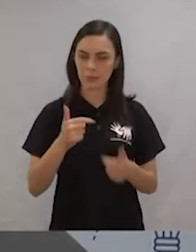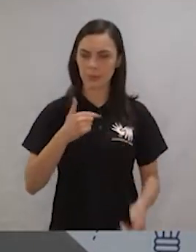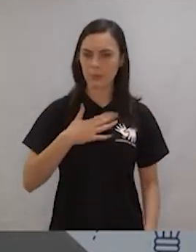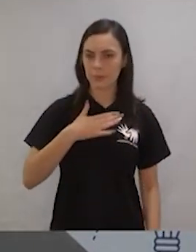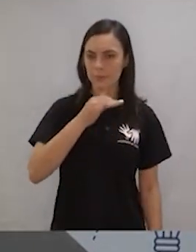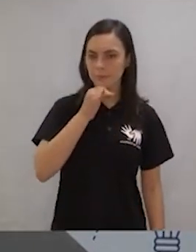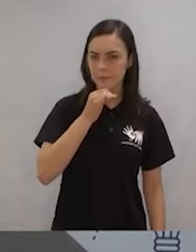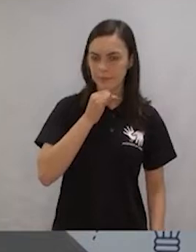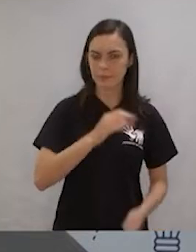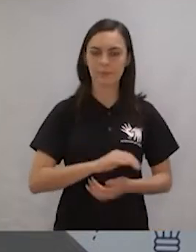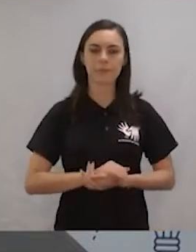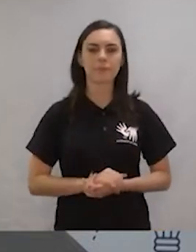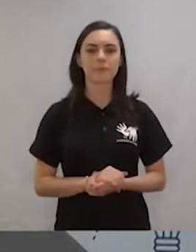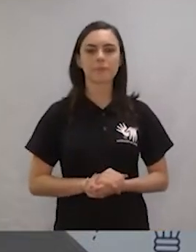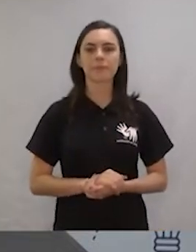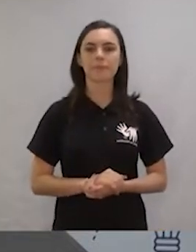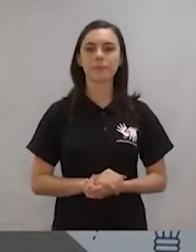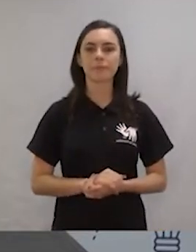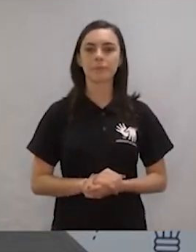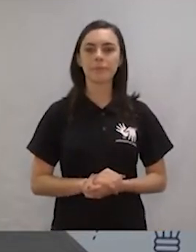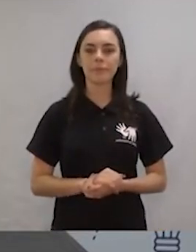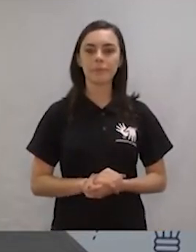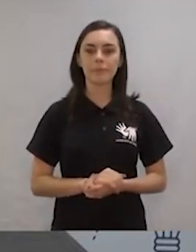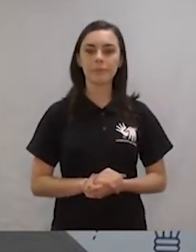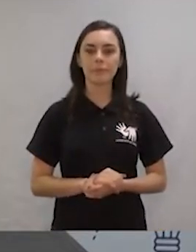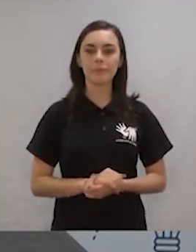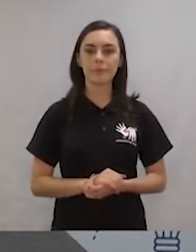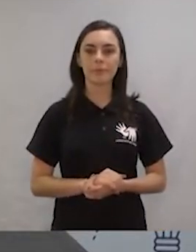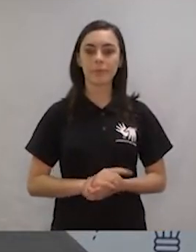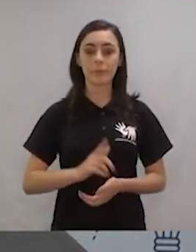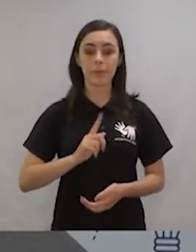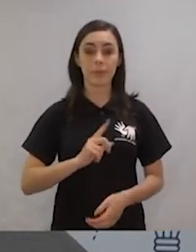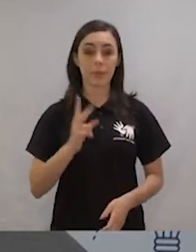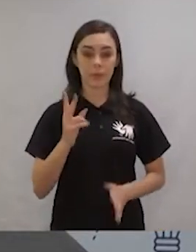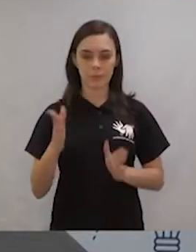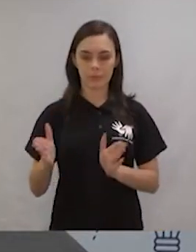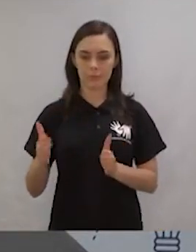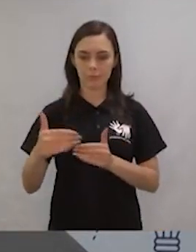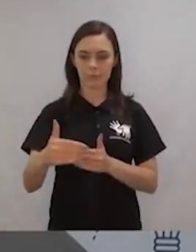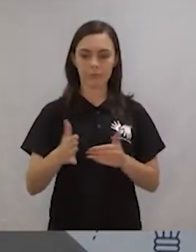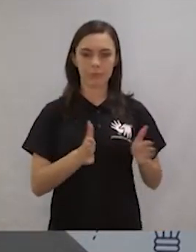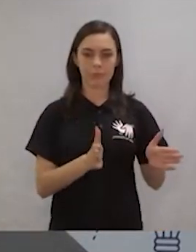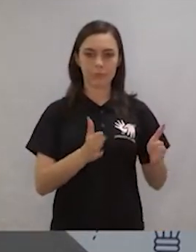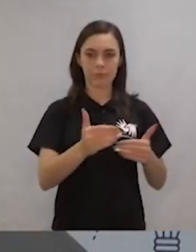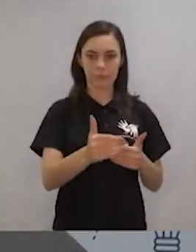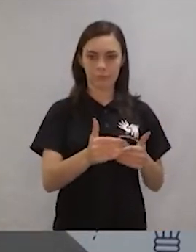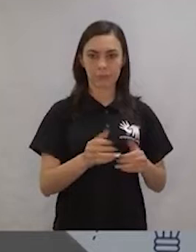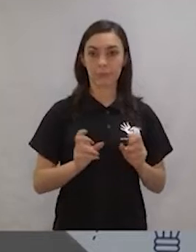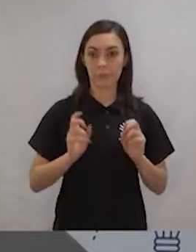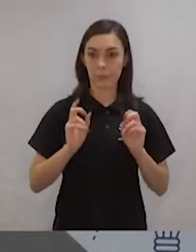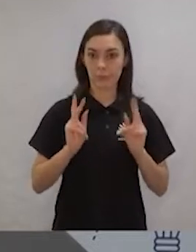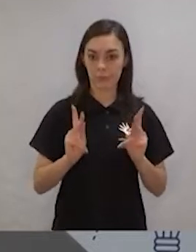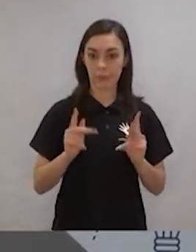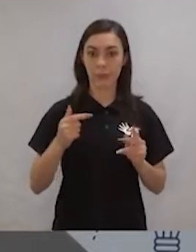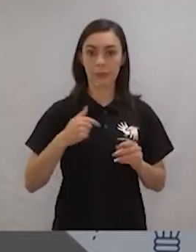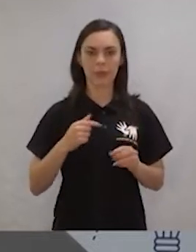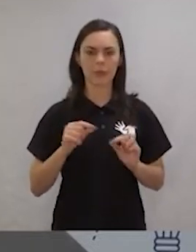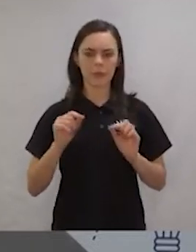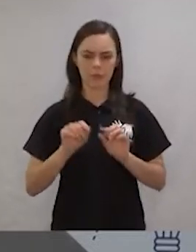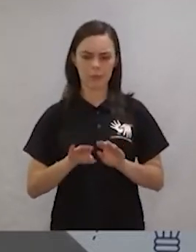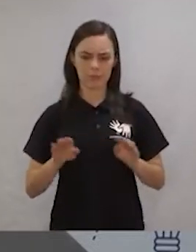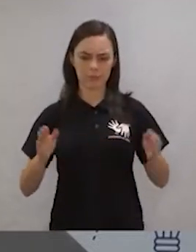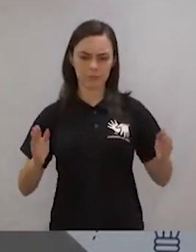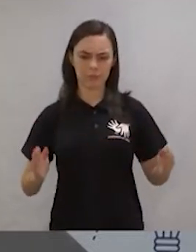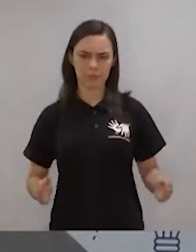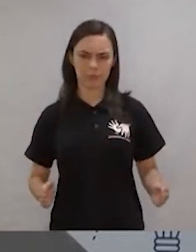quem é professor. Nós temos aqui duas cestas, certo? Então, eu vou colocar aqui na nossa